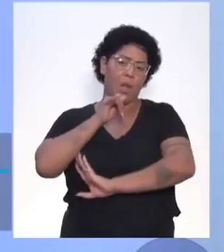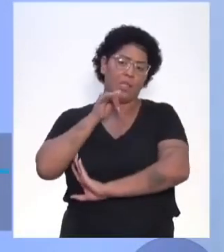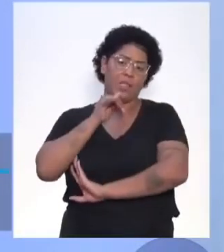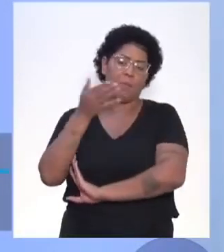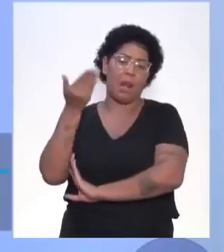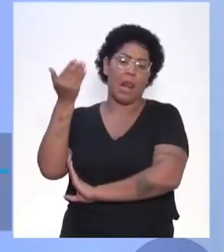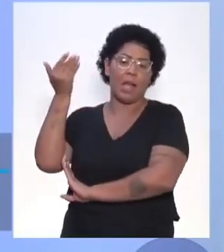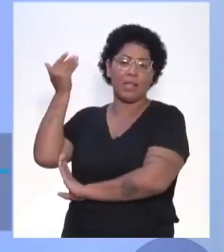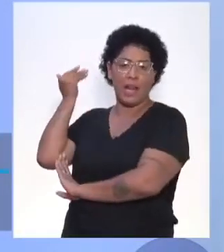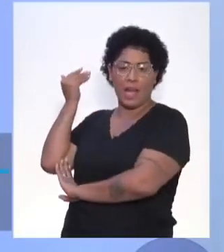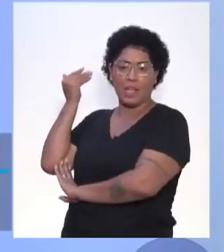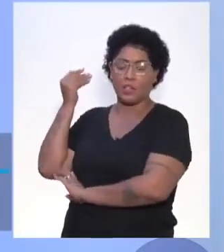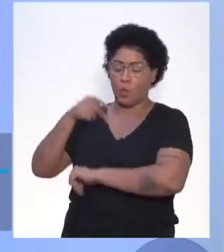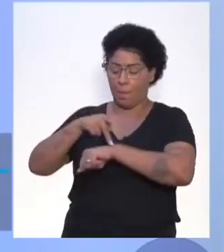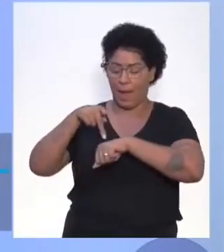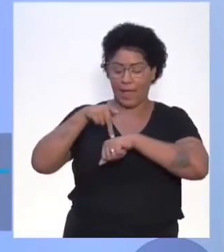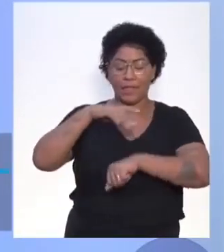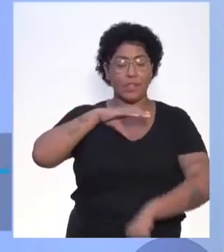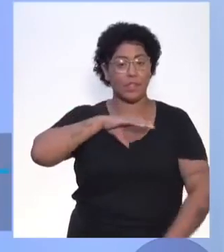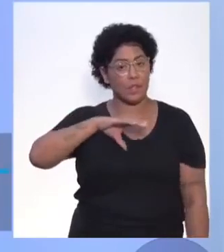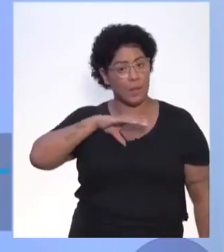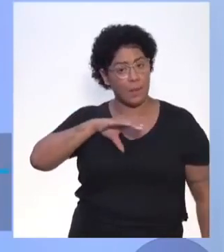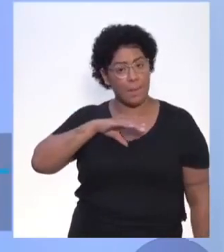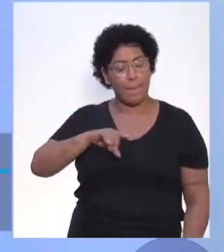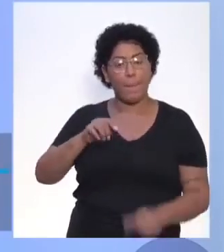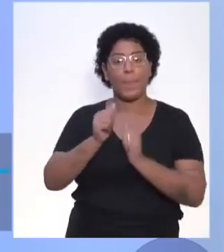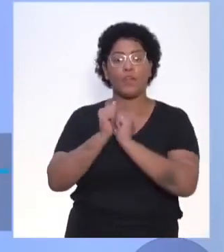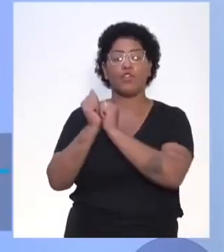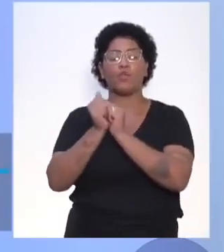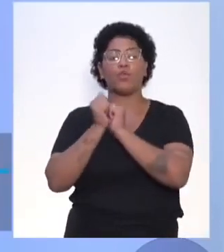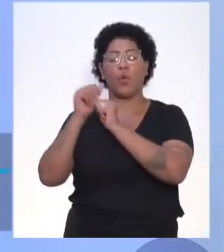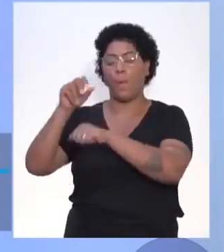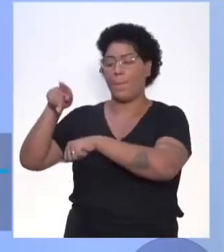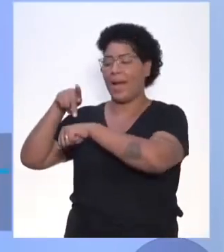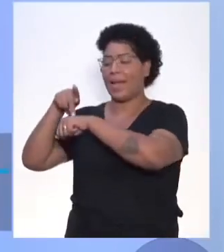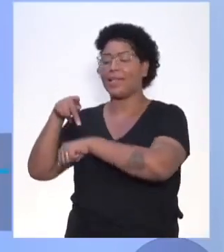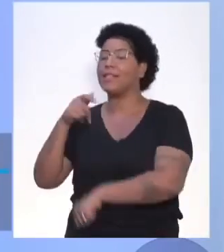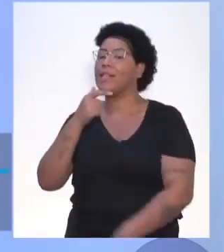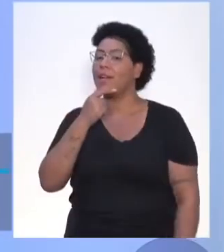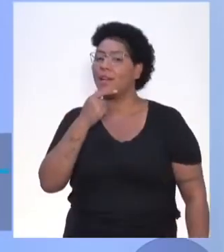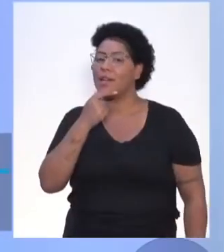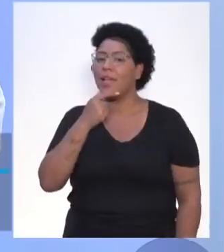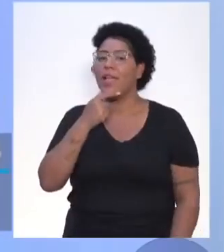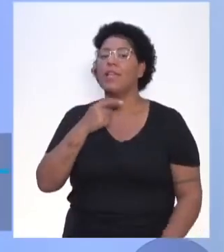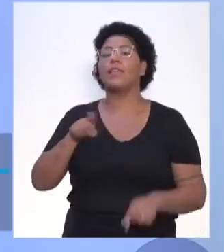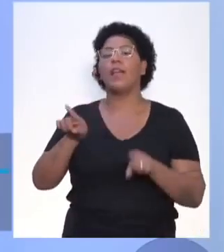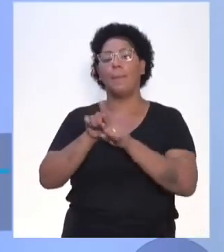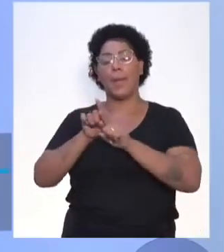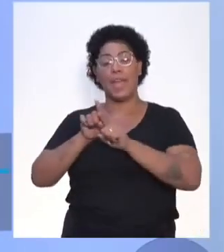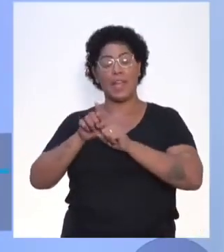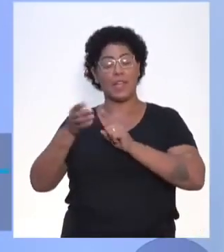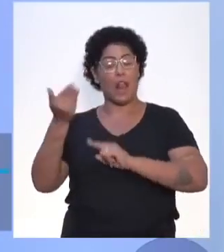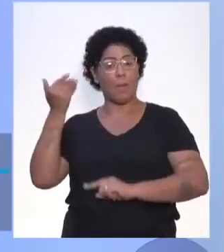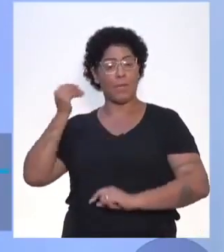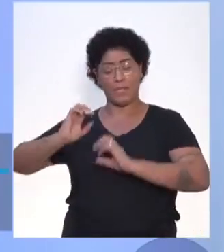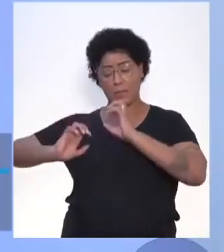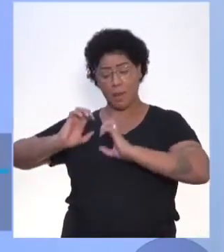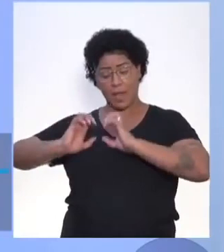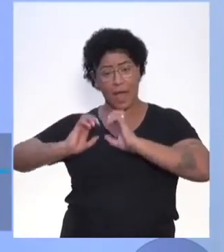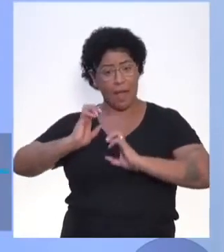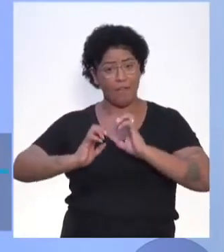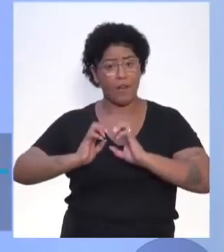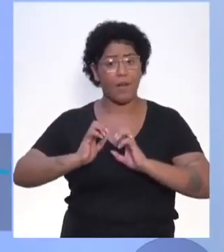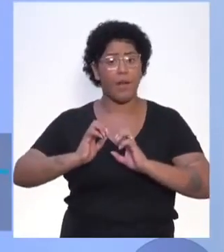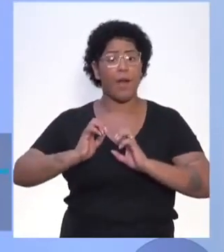a Portugal e Espanha, né, ali no século XV, e aí no final, né, do século XIX, com as chamadas revoluções liberais, nós